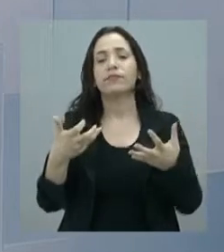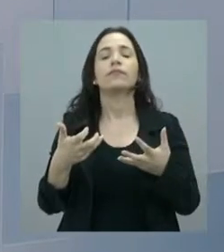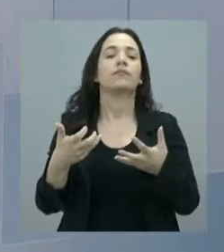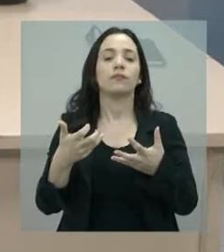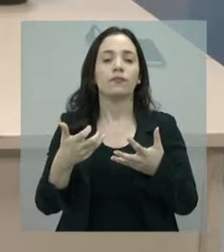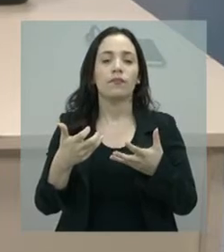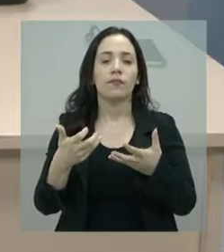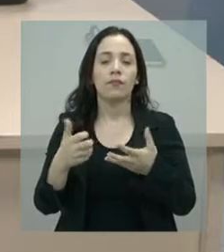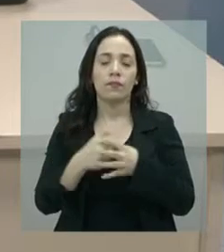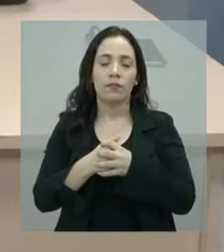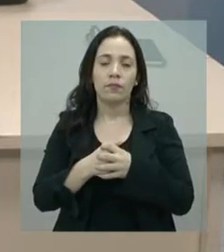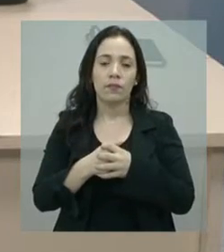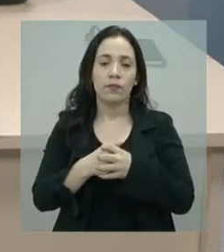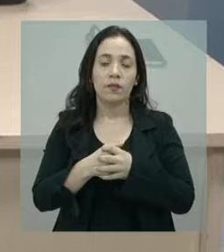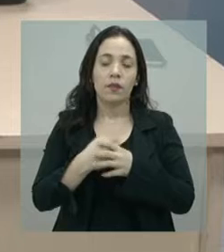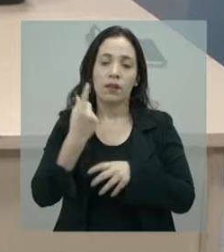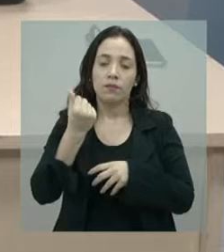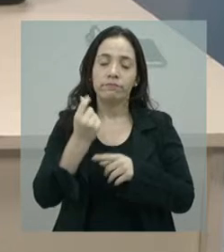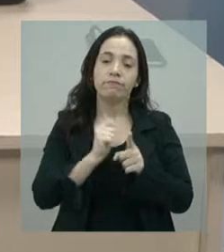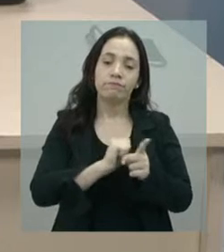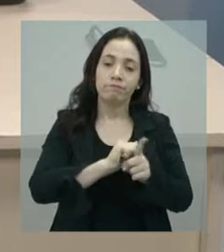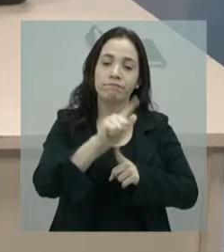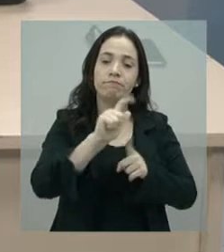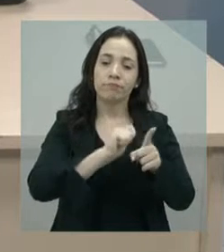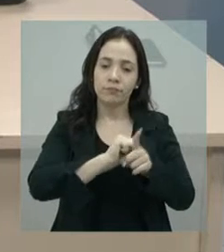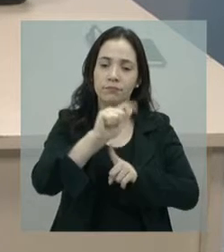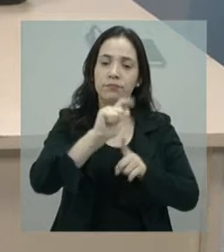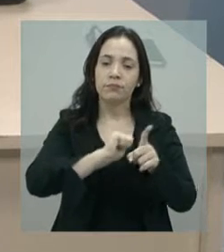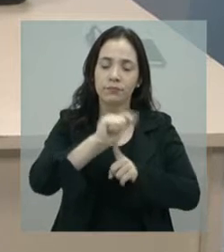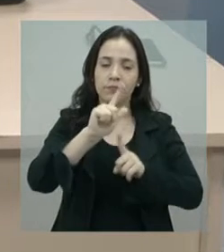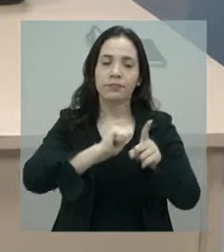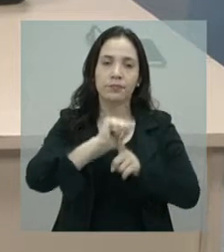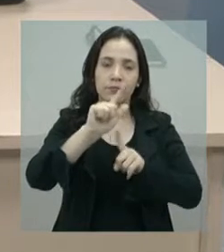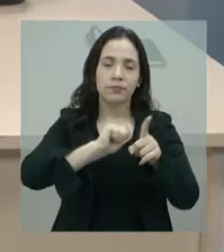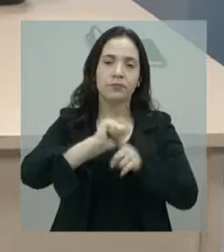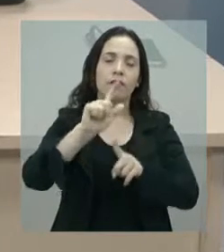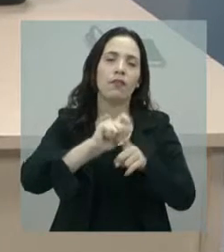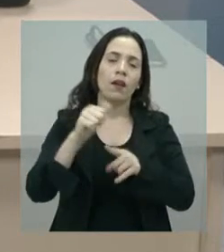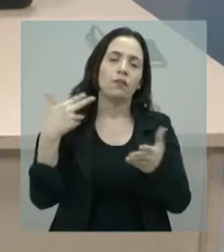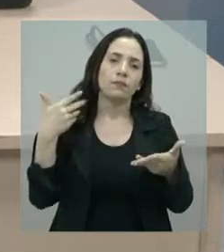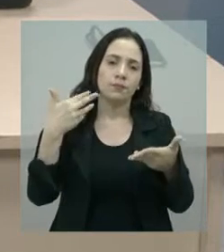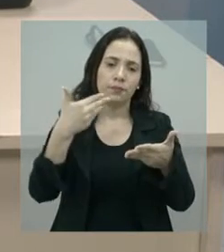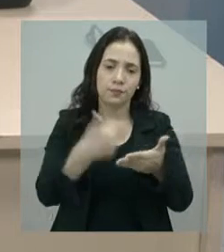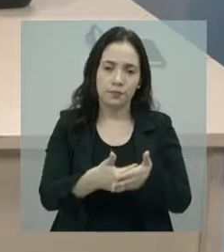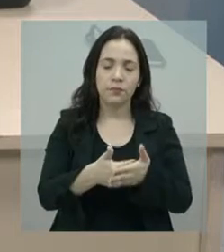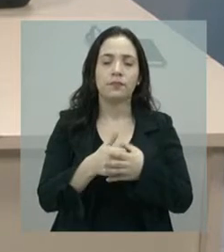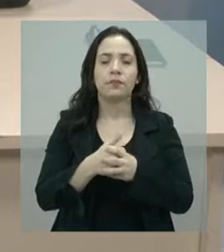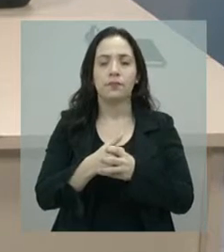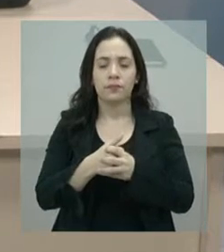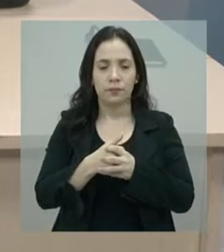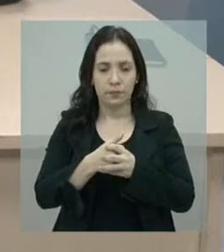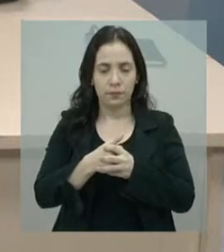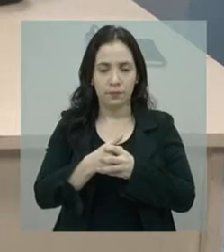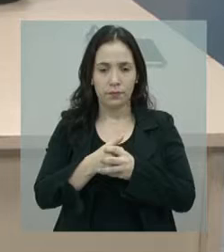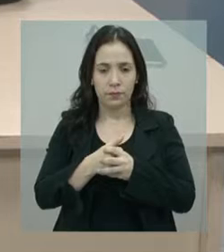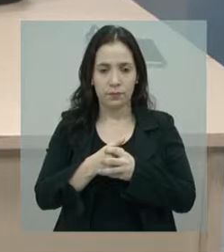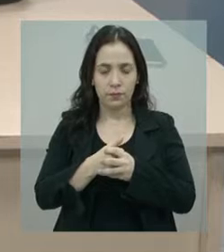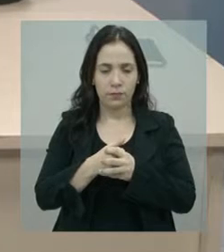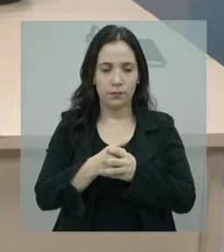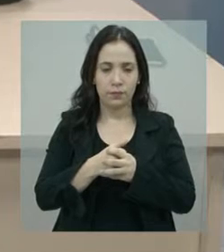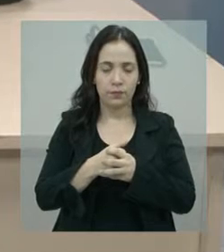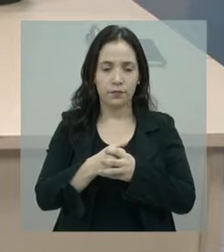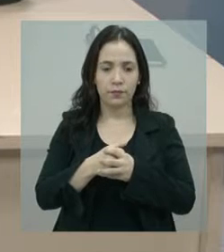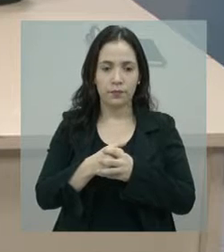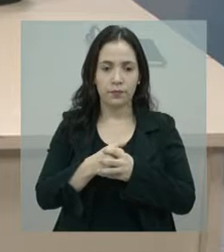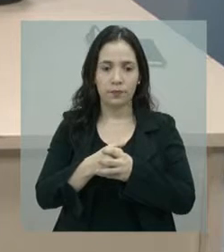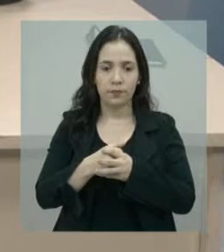aumentando, e esse valor vem fixo há muito tempo, e principalmente depois do Temer, da era Temer, que inclusive o atual presidente votou a favor desse congelamento. Né?